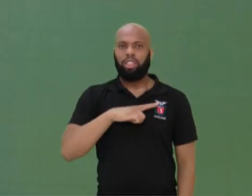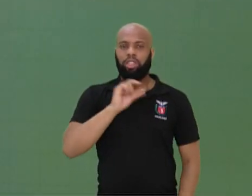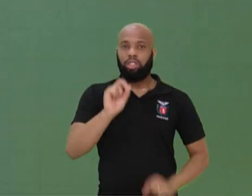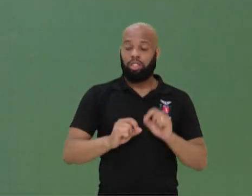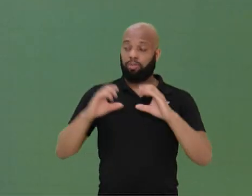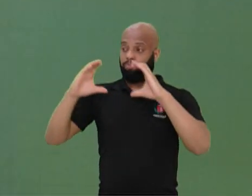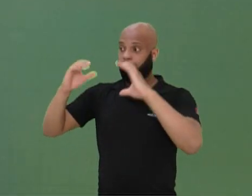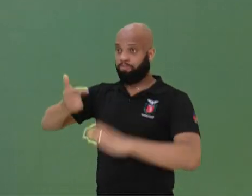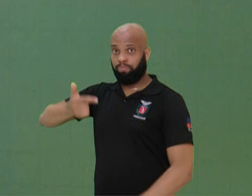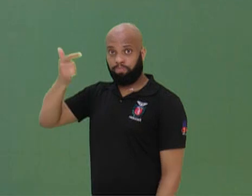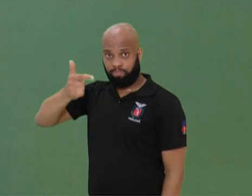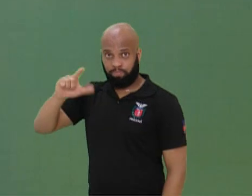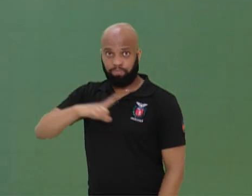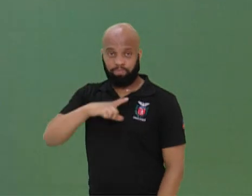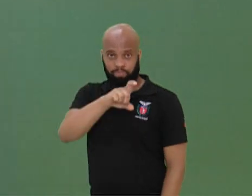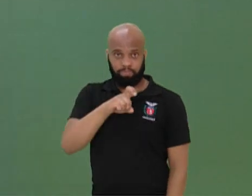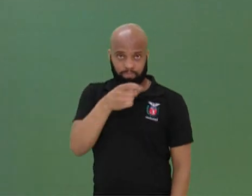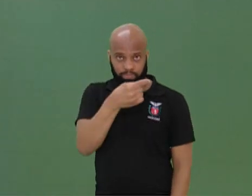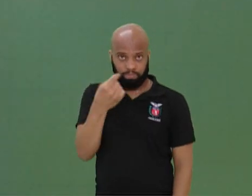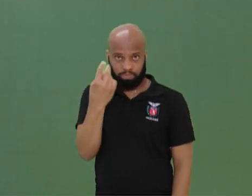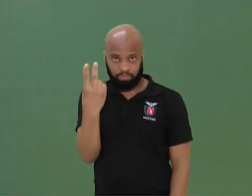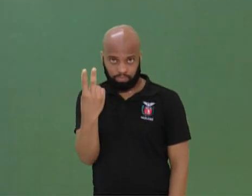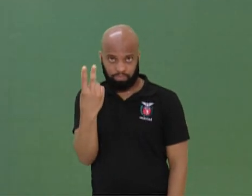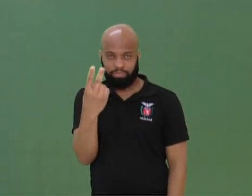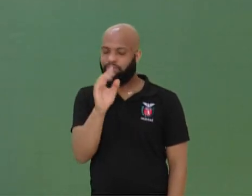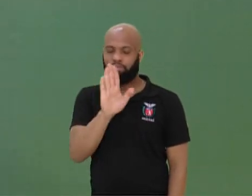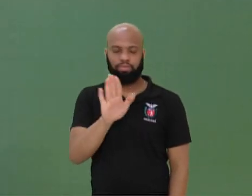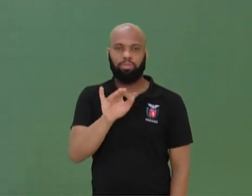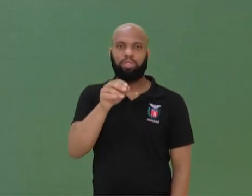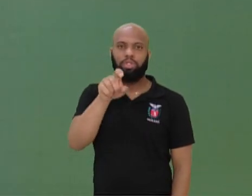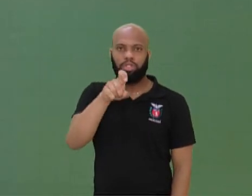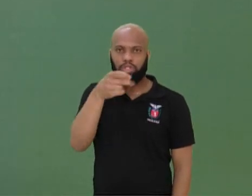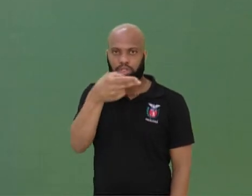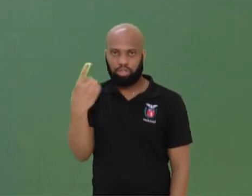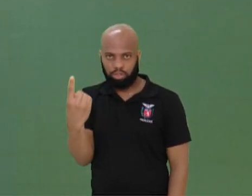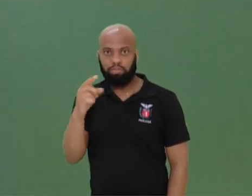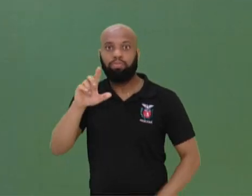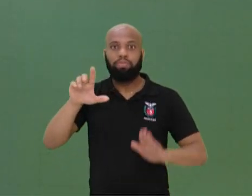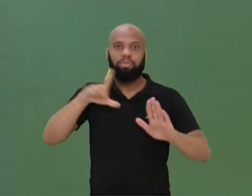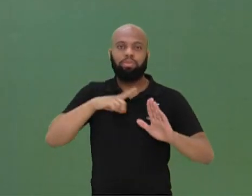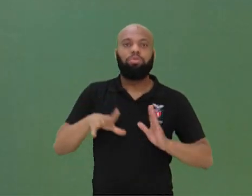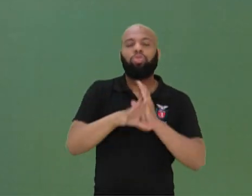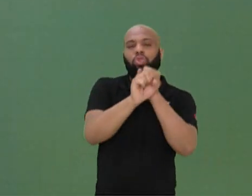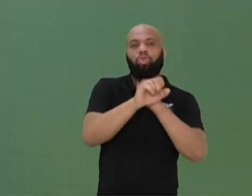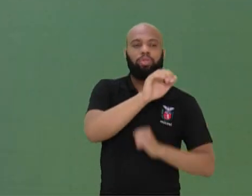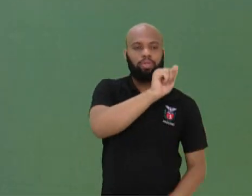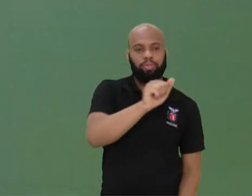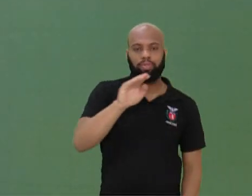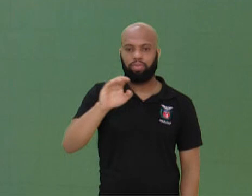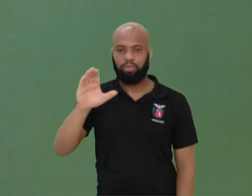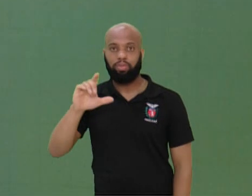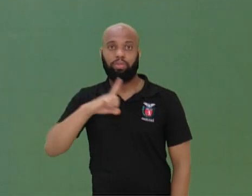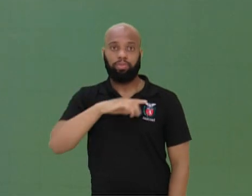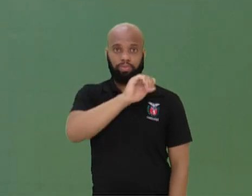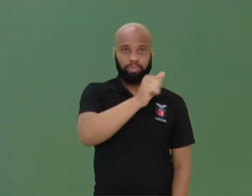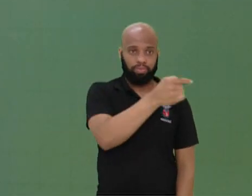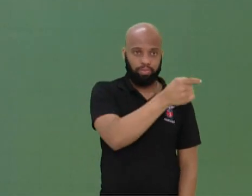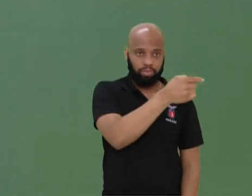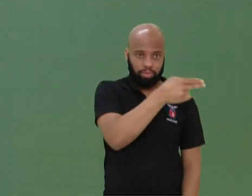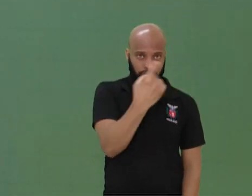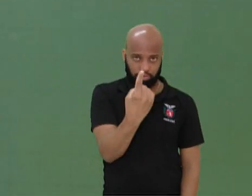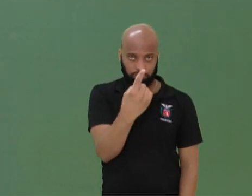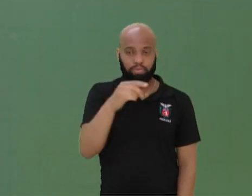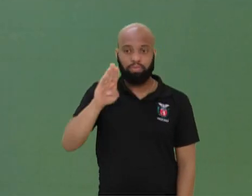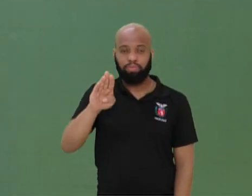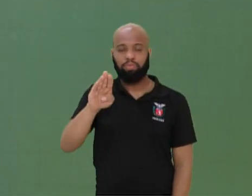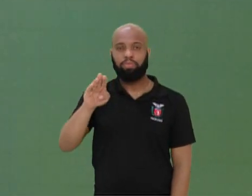função quadrática, o x por 1, né? Basta você somar os coeficientes, o a, b e c. O a dela é 1, né?